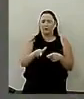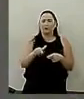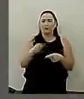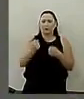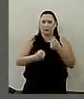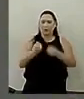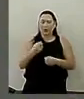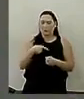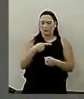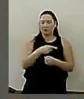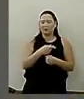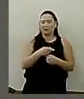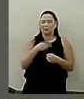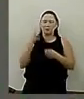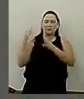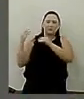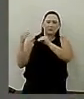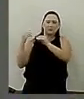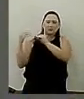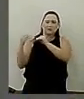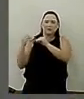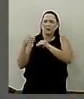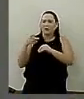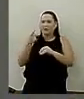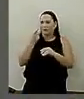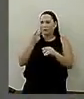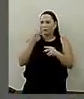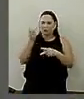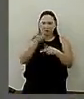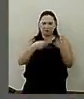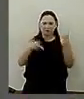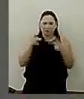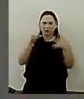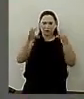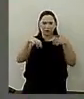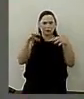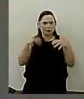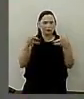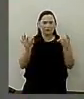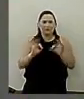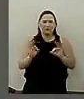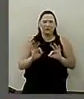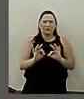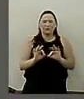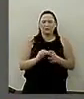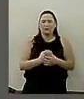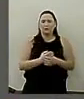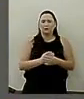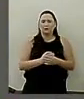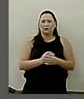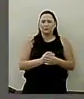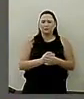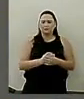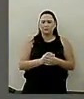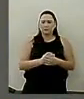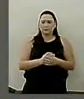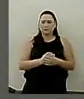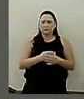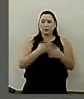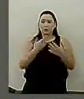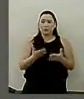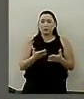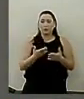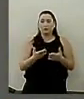câmbio do meu carro, não tinha chuva, não tinha vento, não tinha nada. E quando